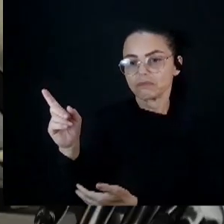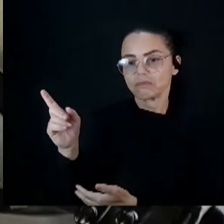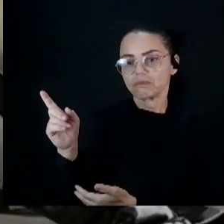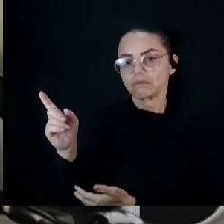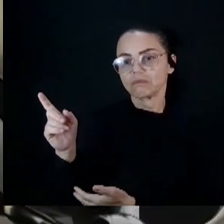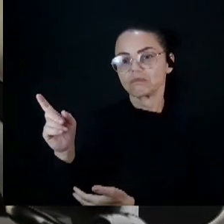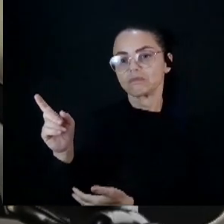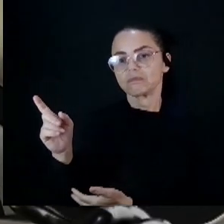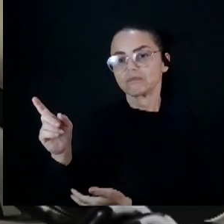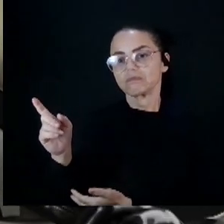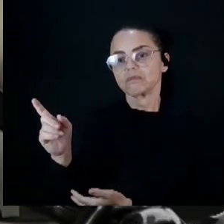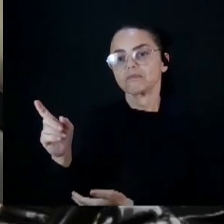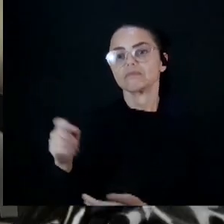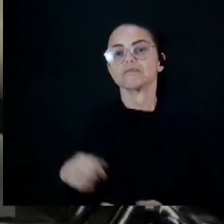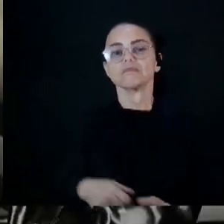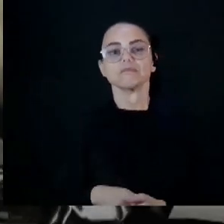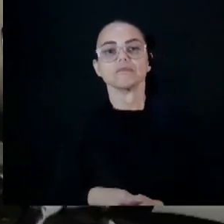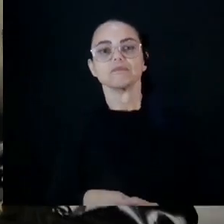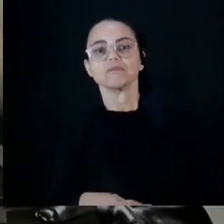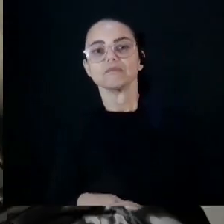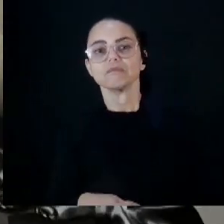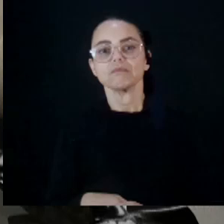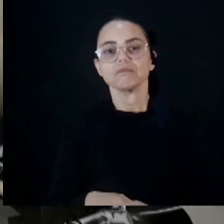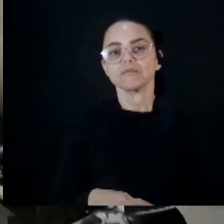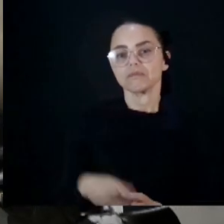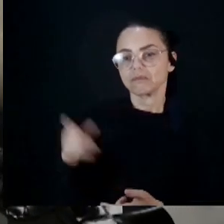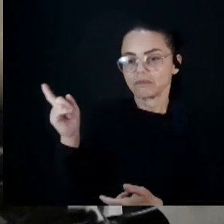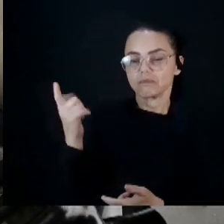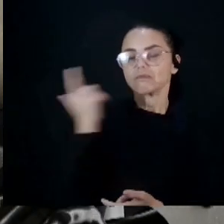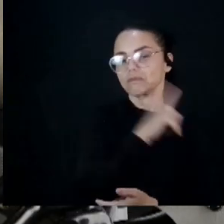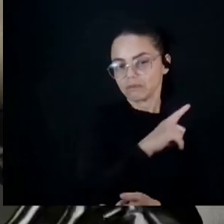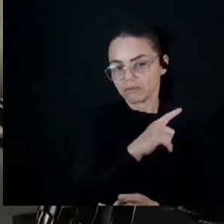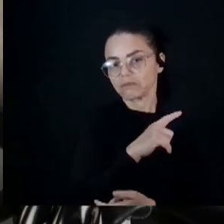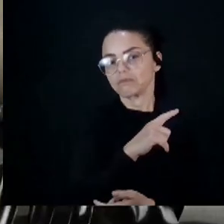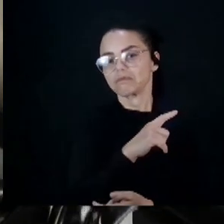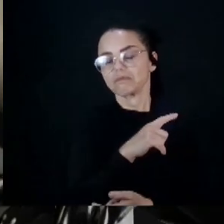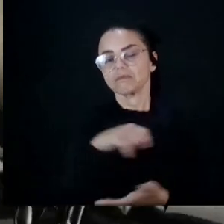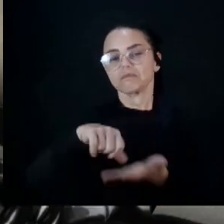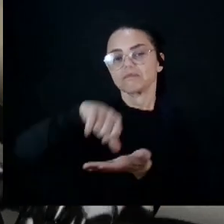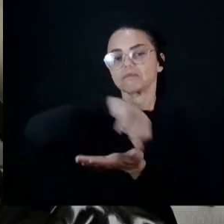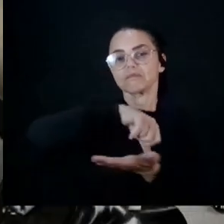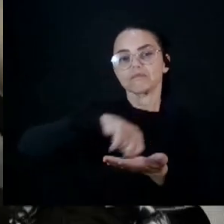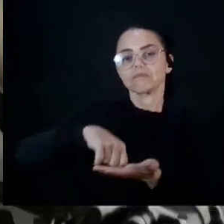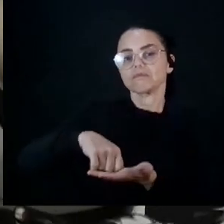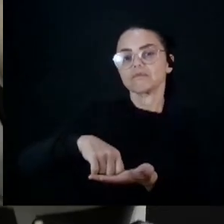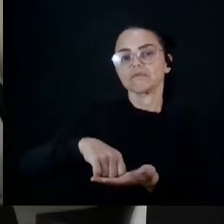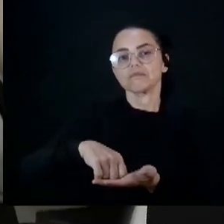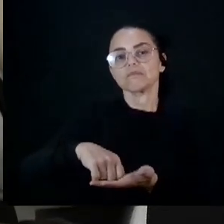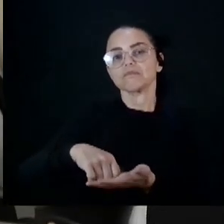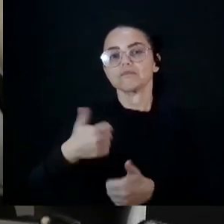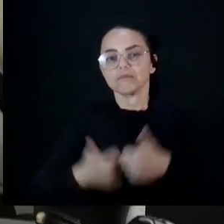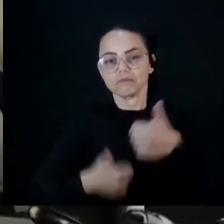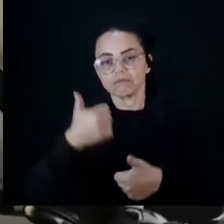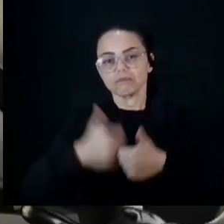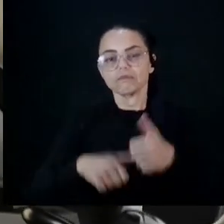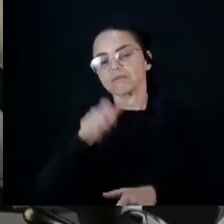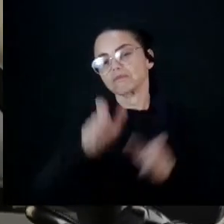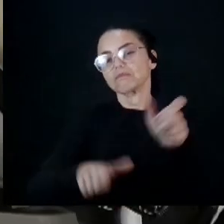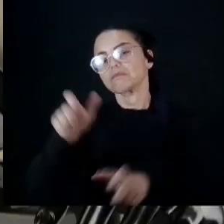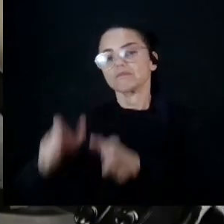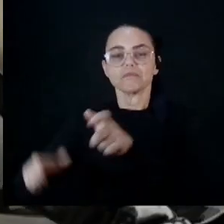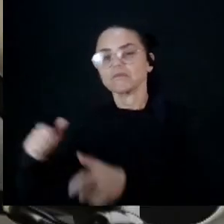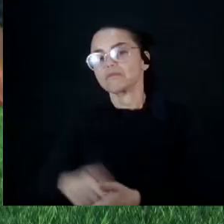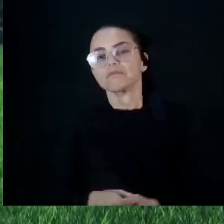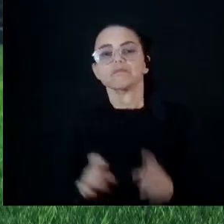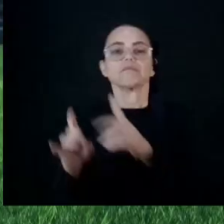articulações. E aí, com isso, a gente consegue mapear a movimentação do jogador, né? Hoje em dia, com técnicas de